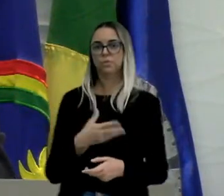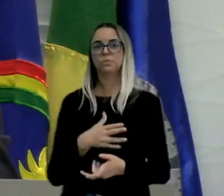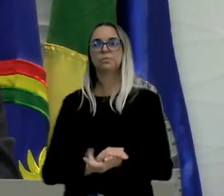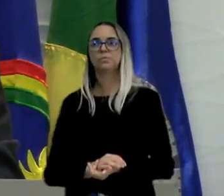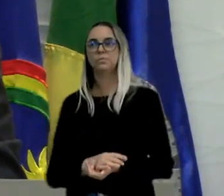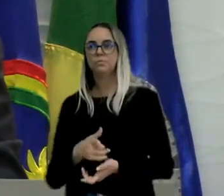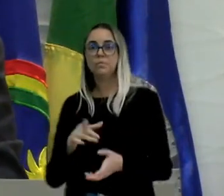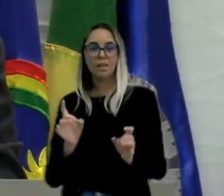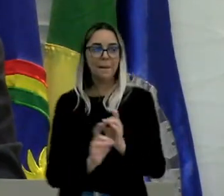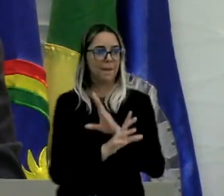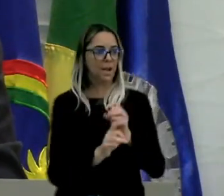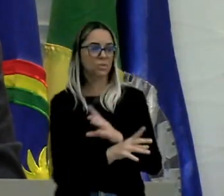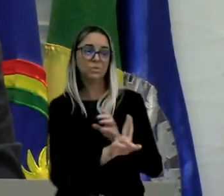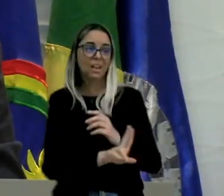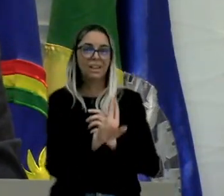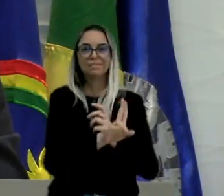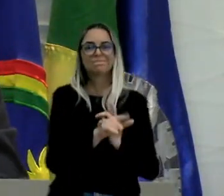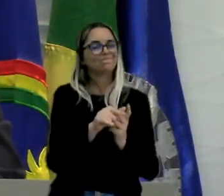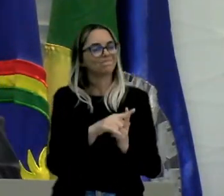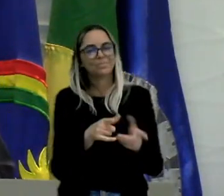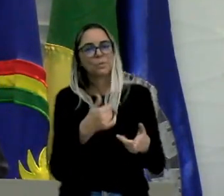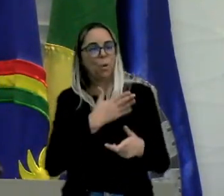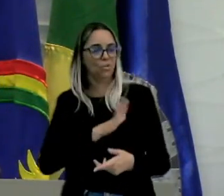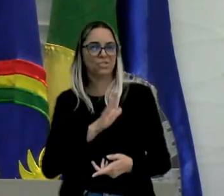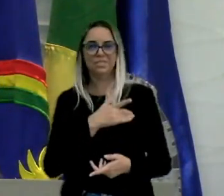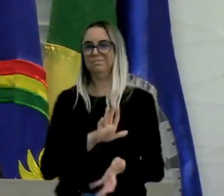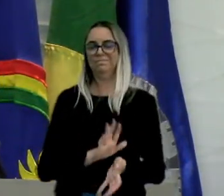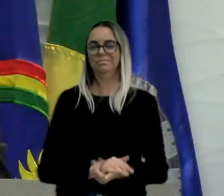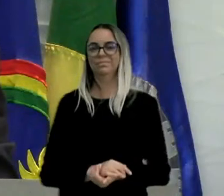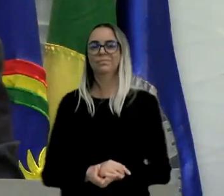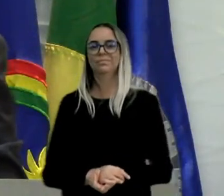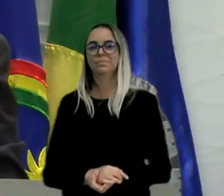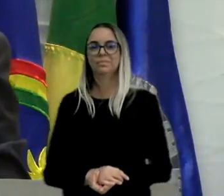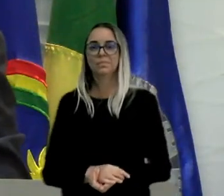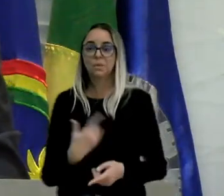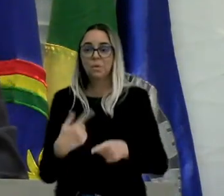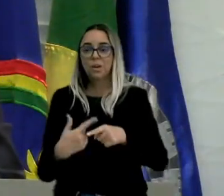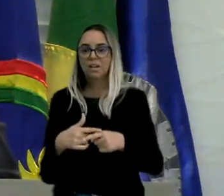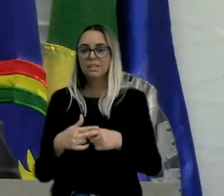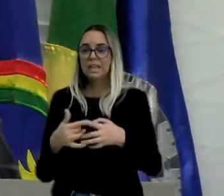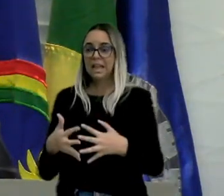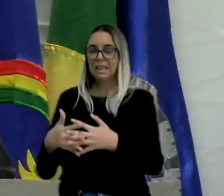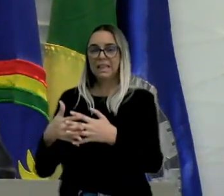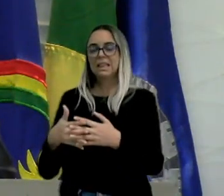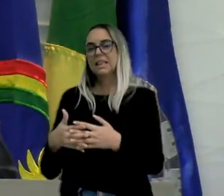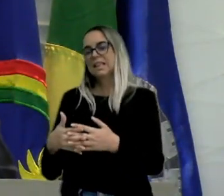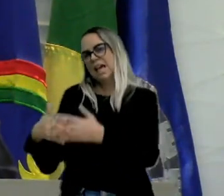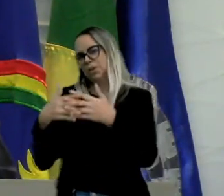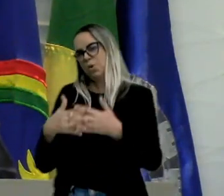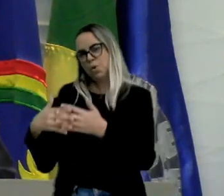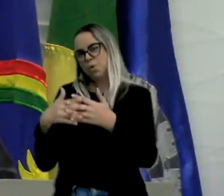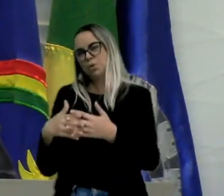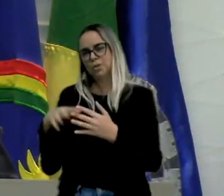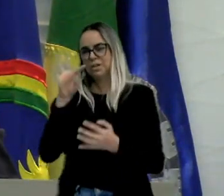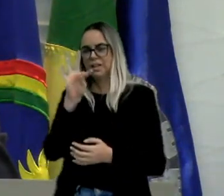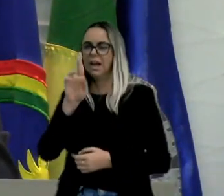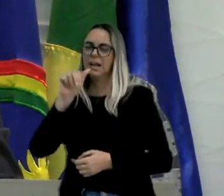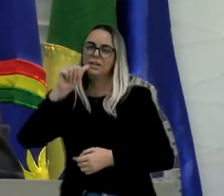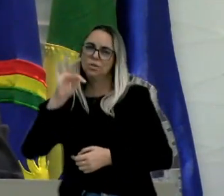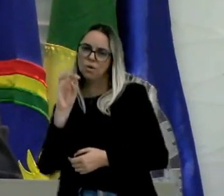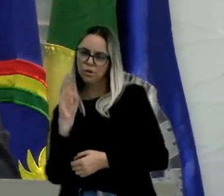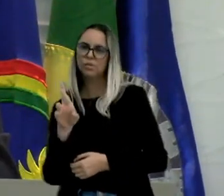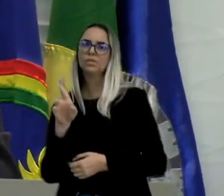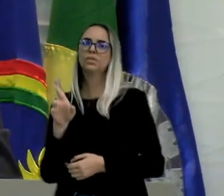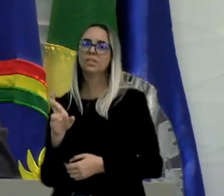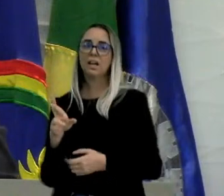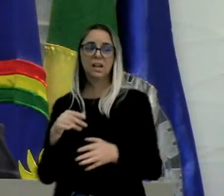acabar não porque eles não usa não Eles não gostam de usar não porque a quantidade de trator que tem naquela naquela garagem e agora você